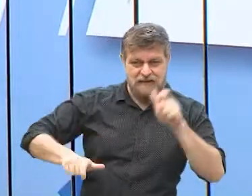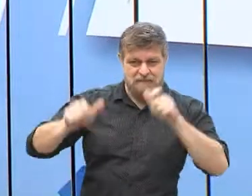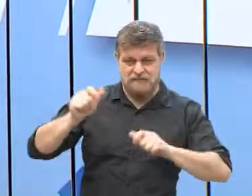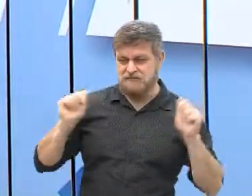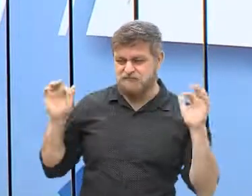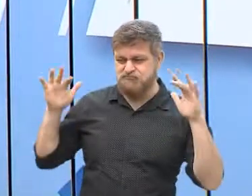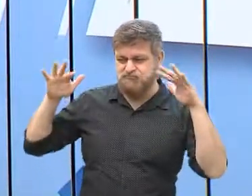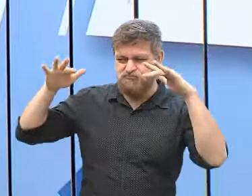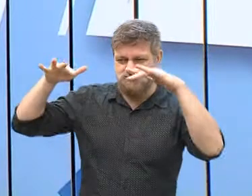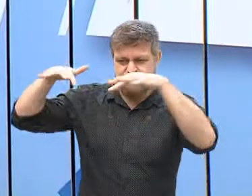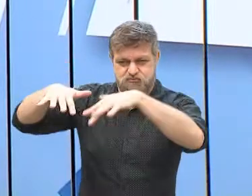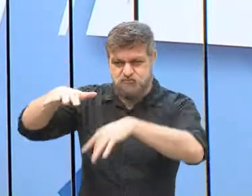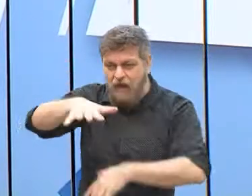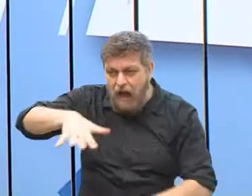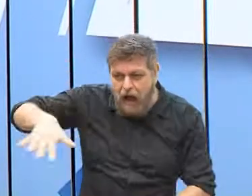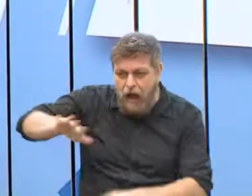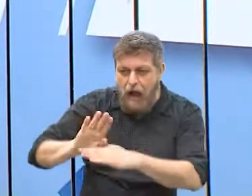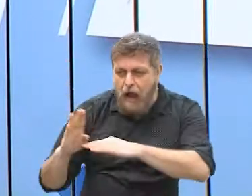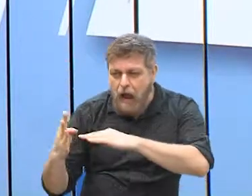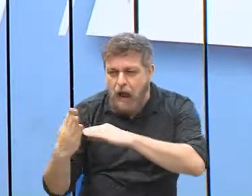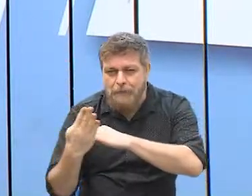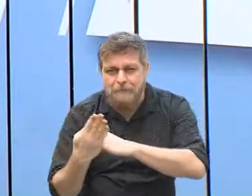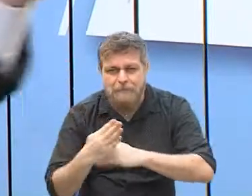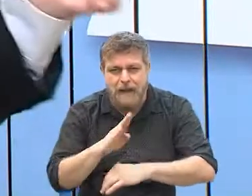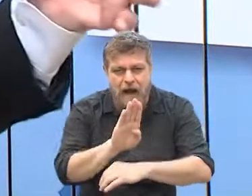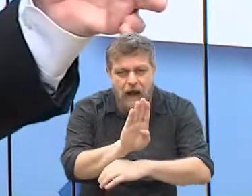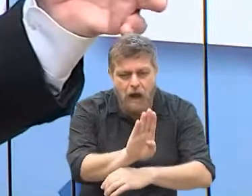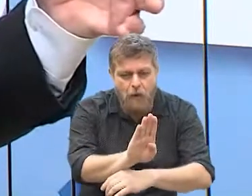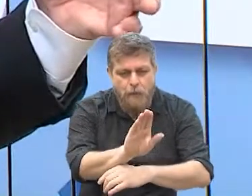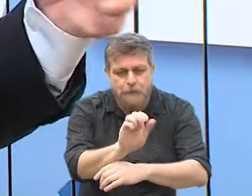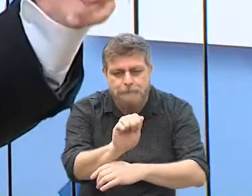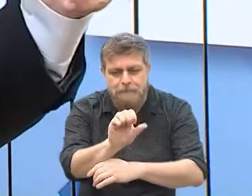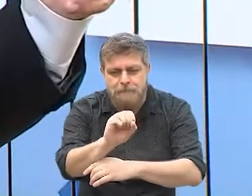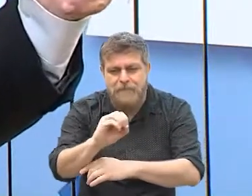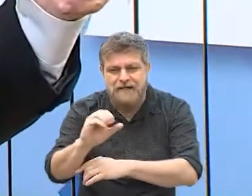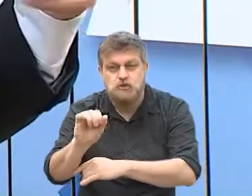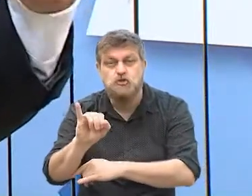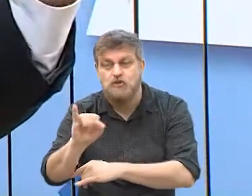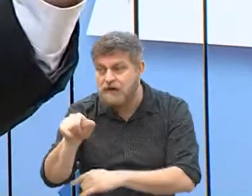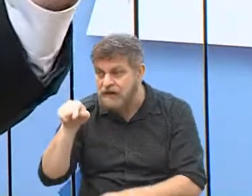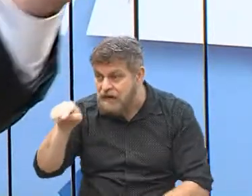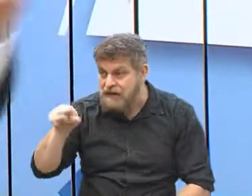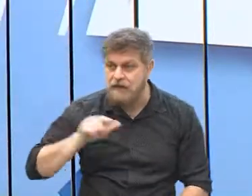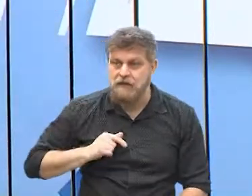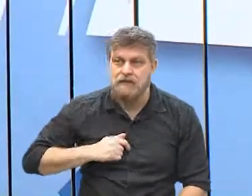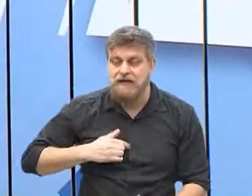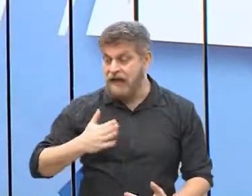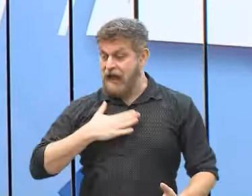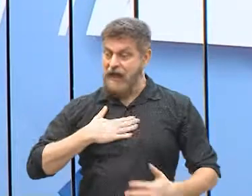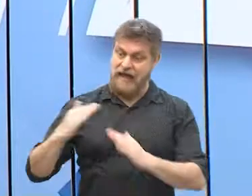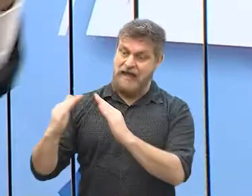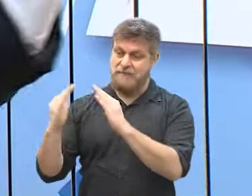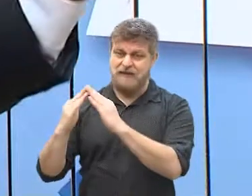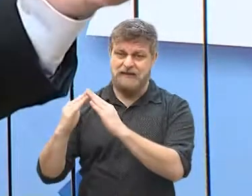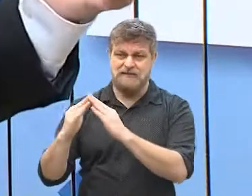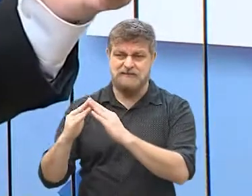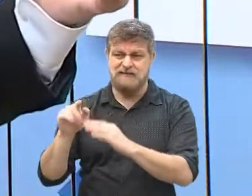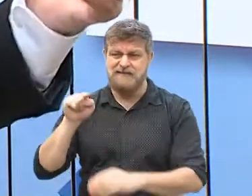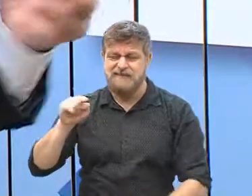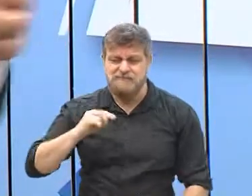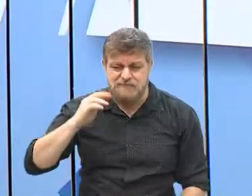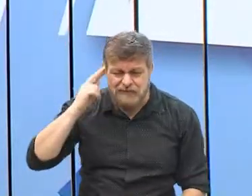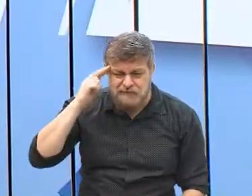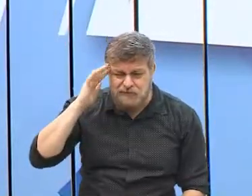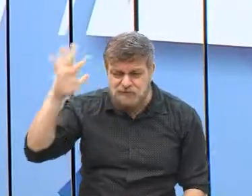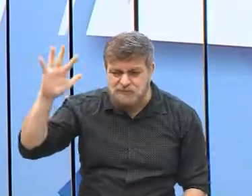nem se conheciam, de várias áreas, várias situações, foram levadas para lá para realizar o sonho da casa própria. E o sonho da casa